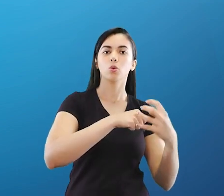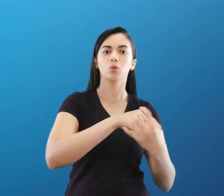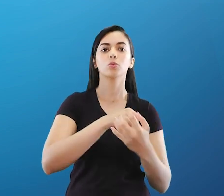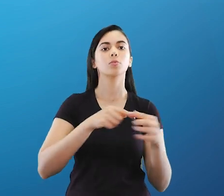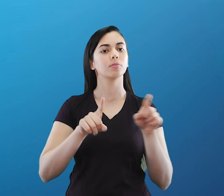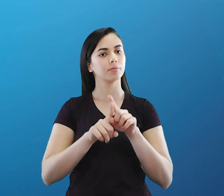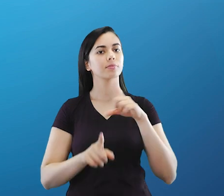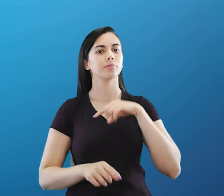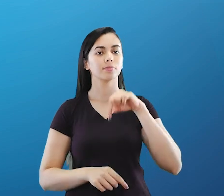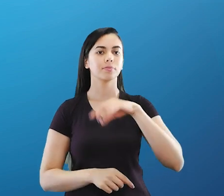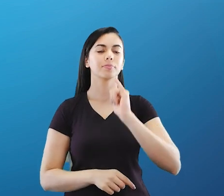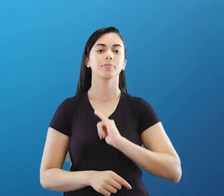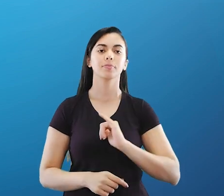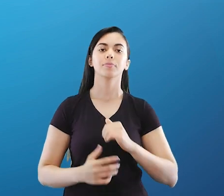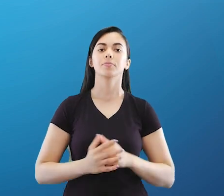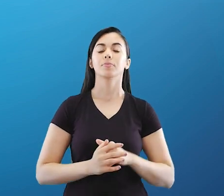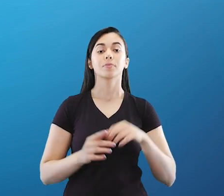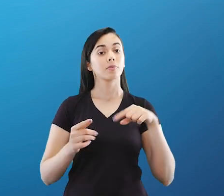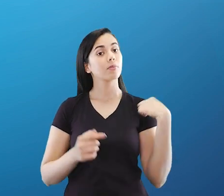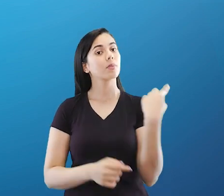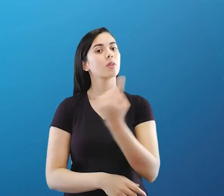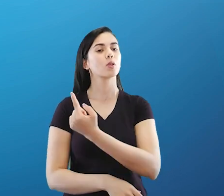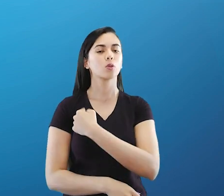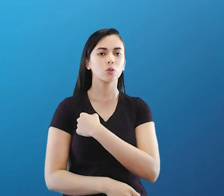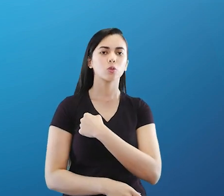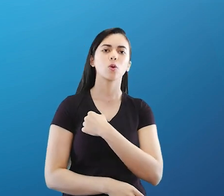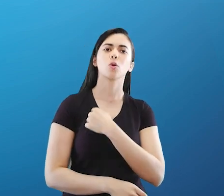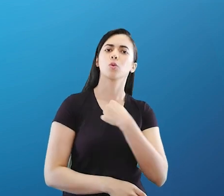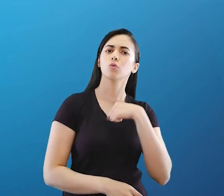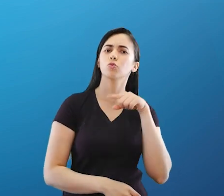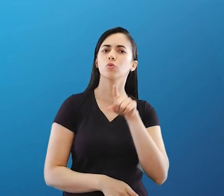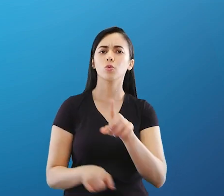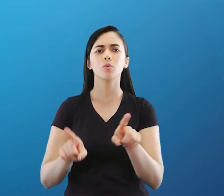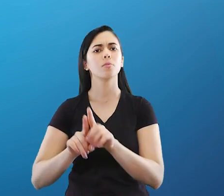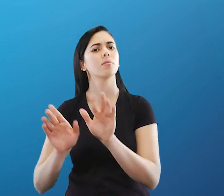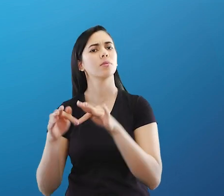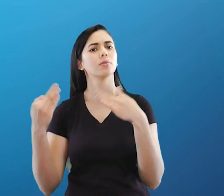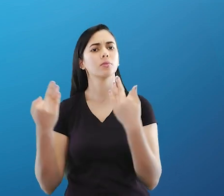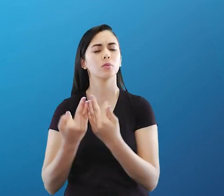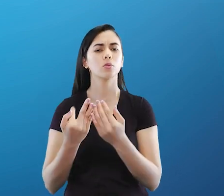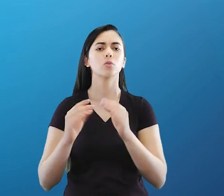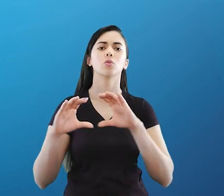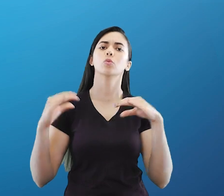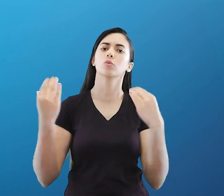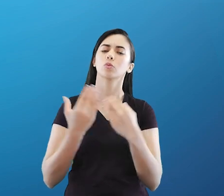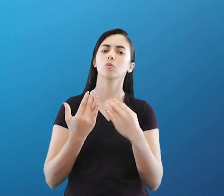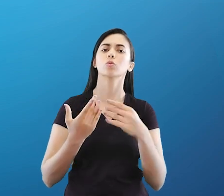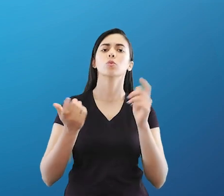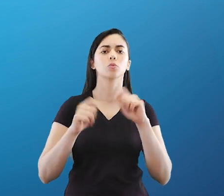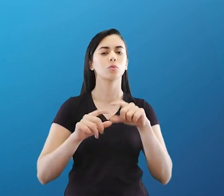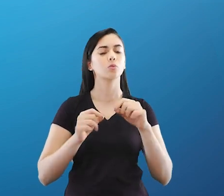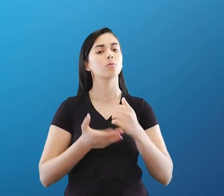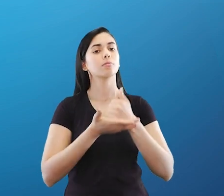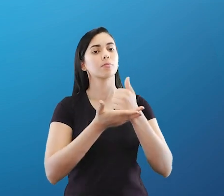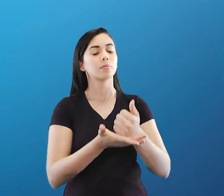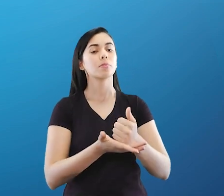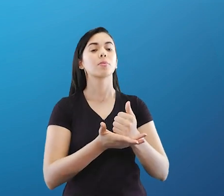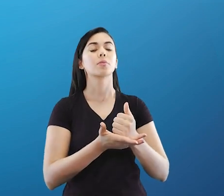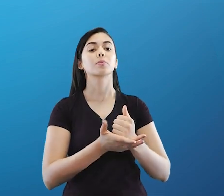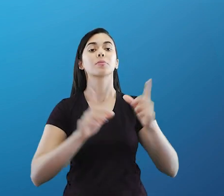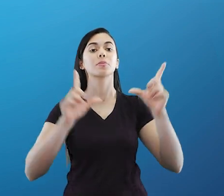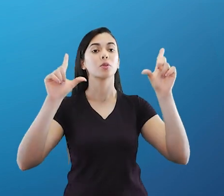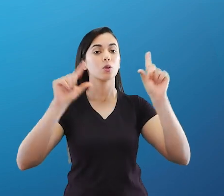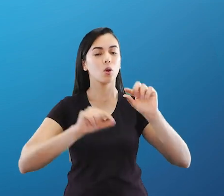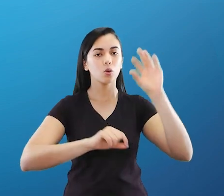sua família, sua comunidade, pode trabalhar para que a gente sempre consiga diminuir os casos de